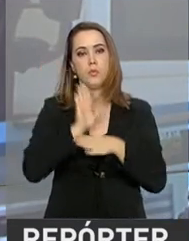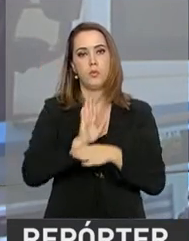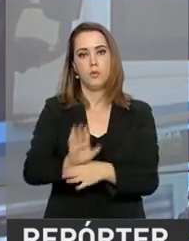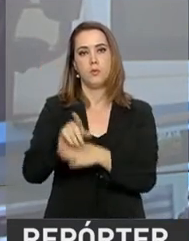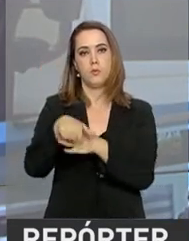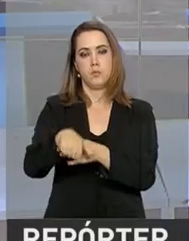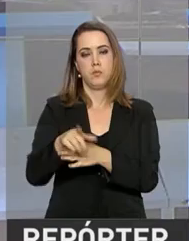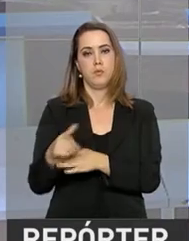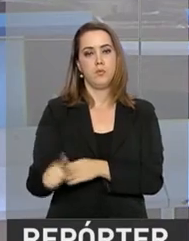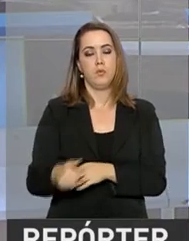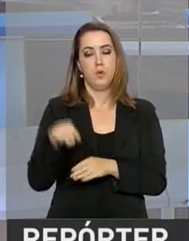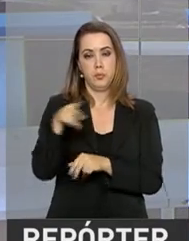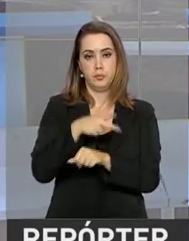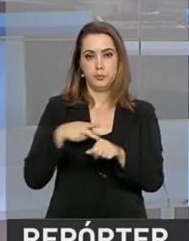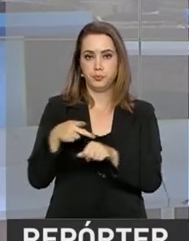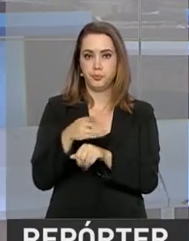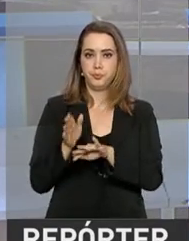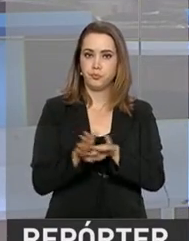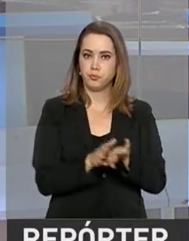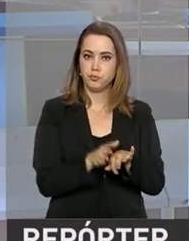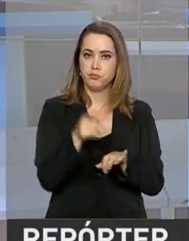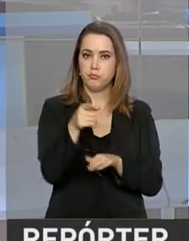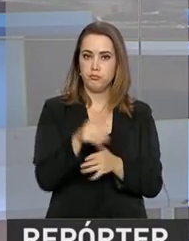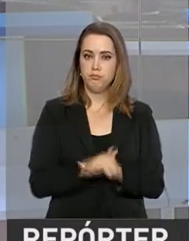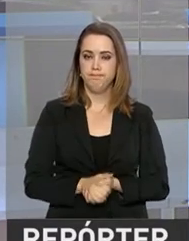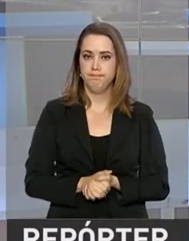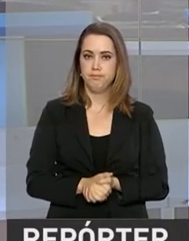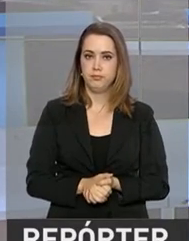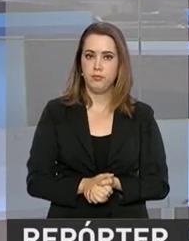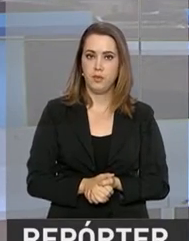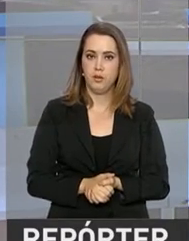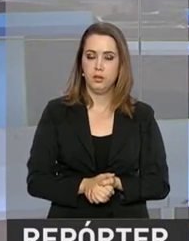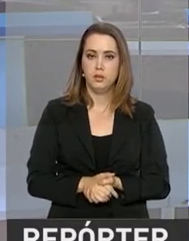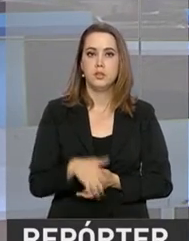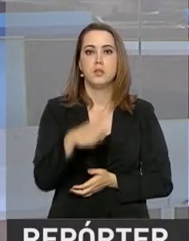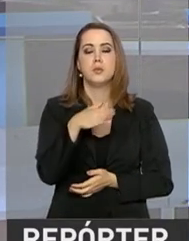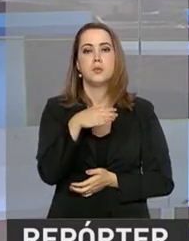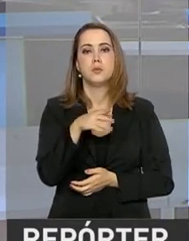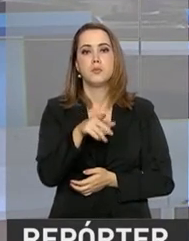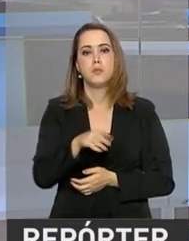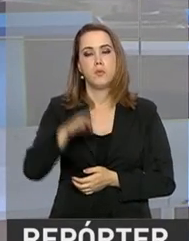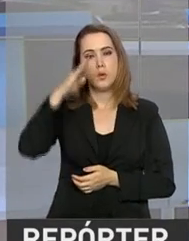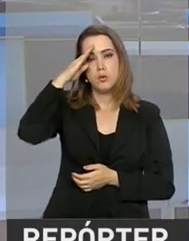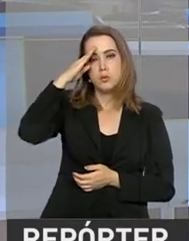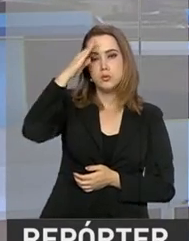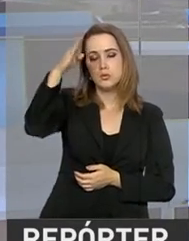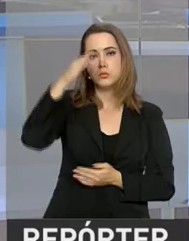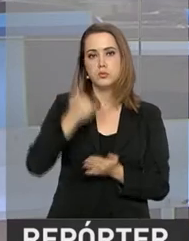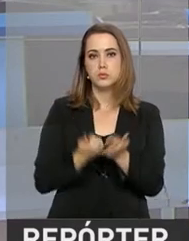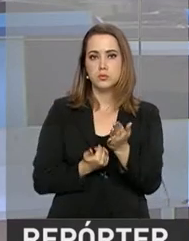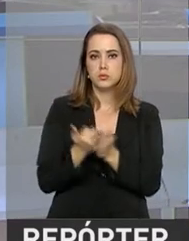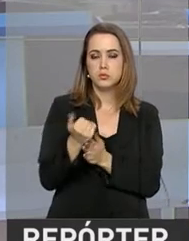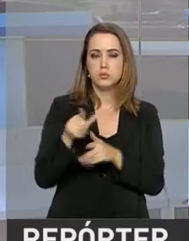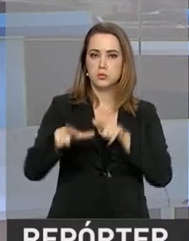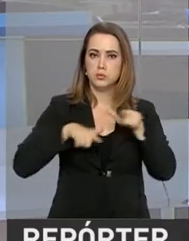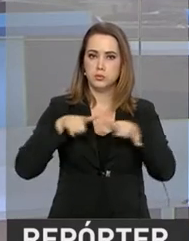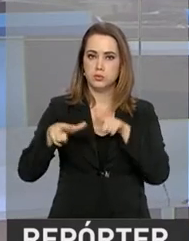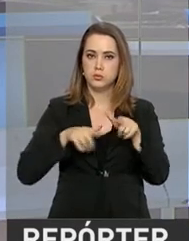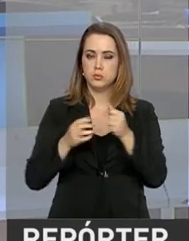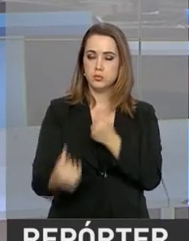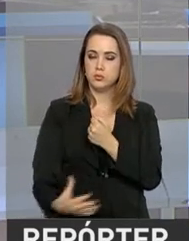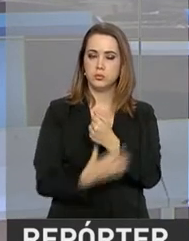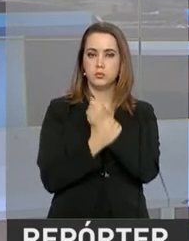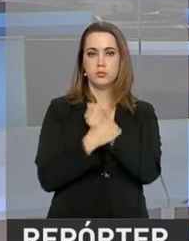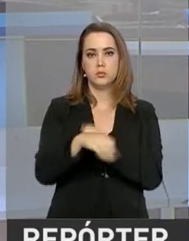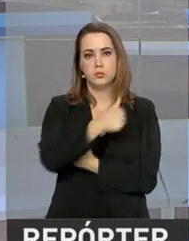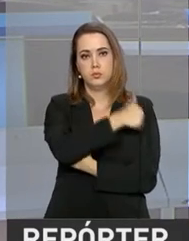país. As Forças Armadas vão continuar a trabalhar na segurança do Rio de Janeiro durante as Paralimpíadas. A partir de